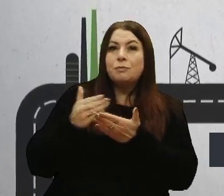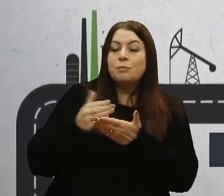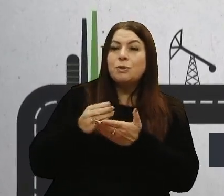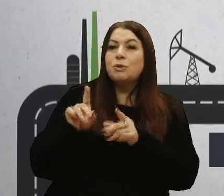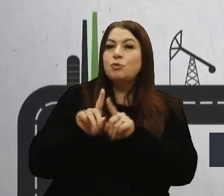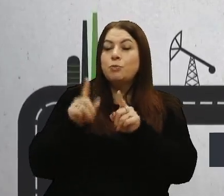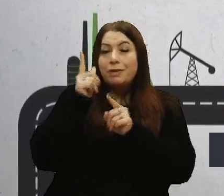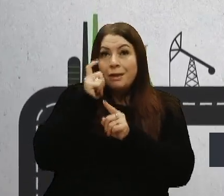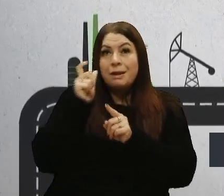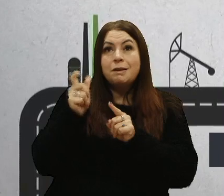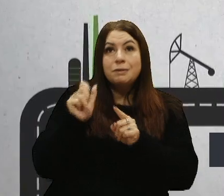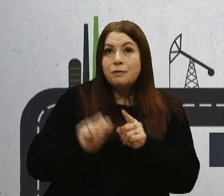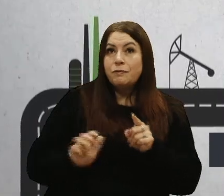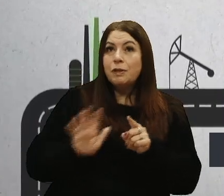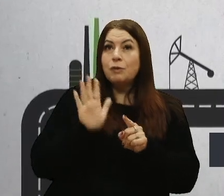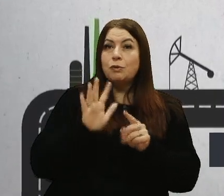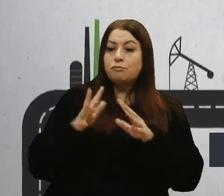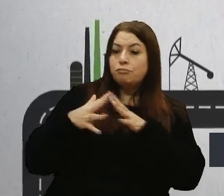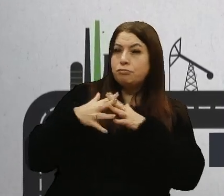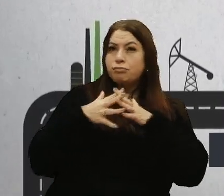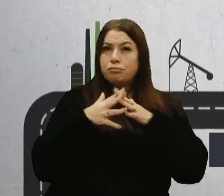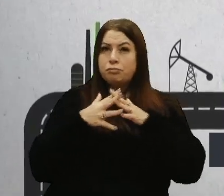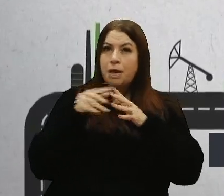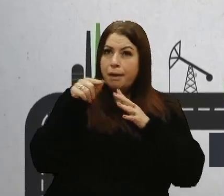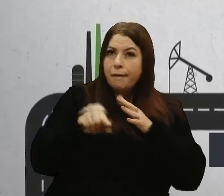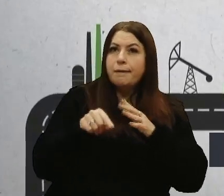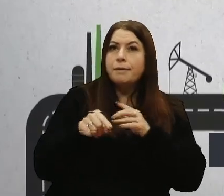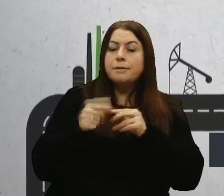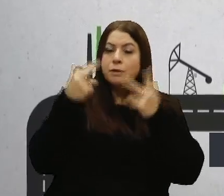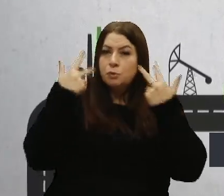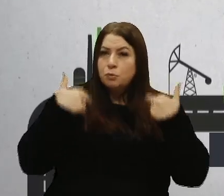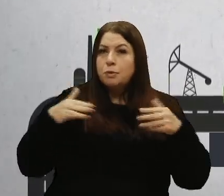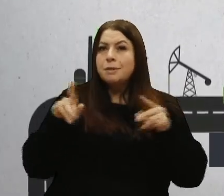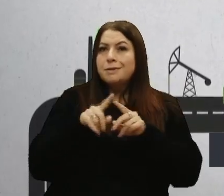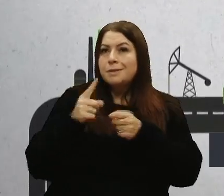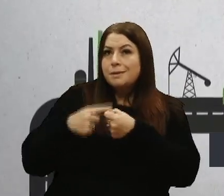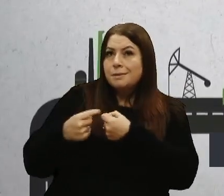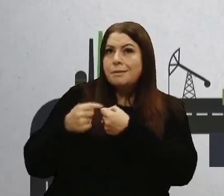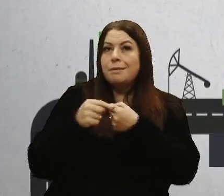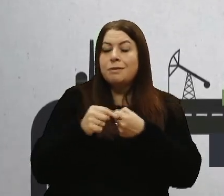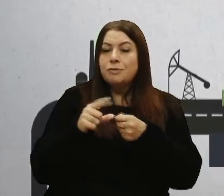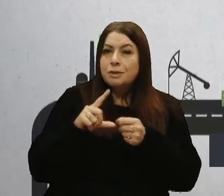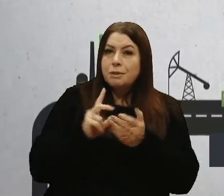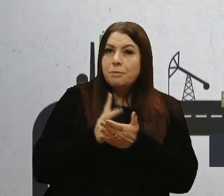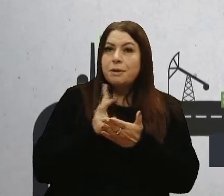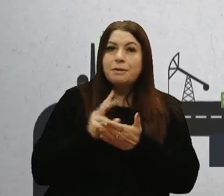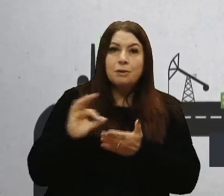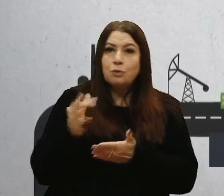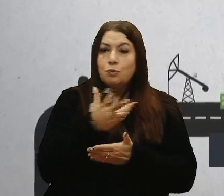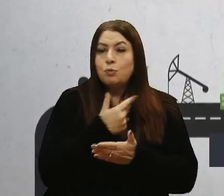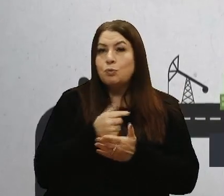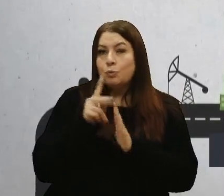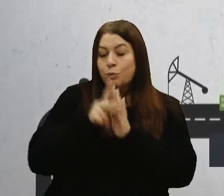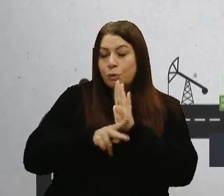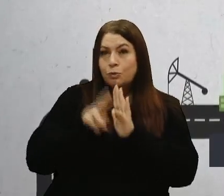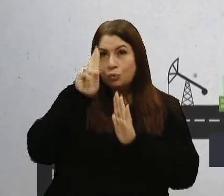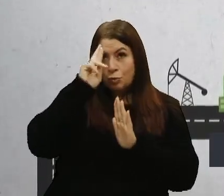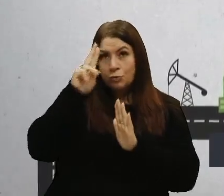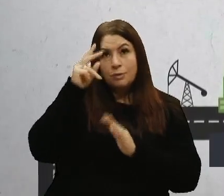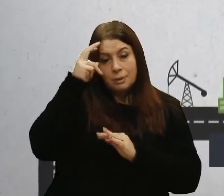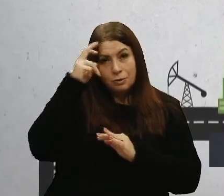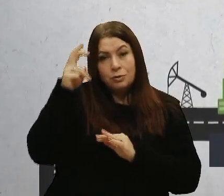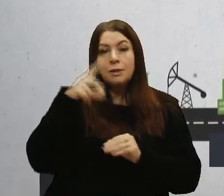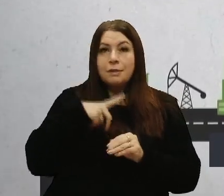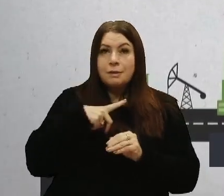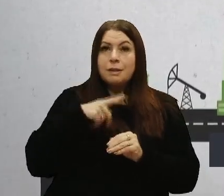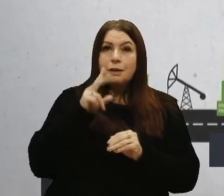com interesses e valores conflitantes. Esta é a natureza da cidade. E para dar conta disso, um plano diretor inteligente tem que